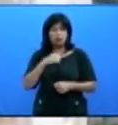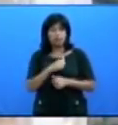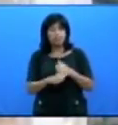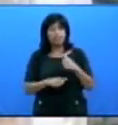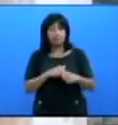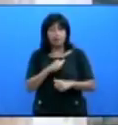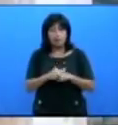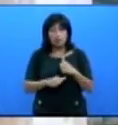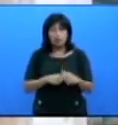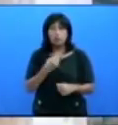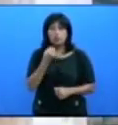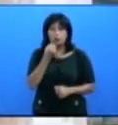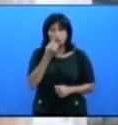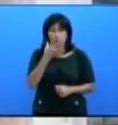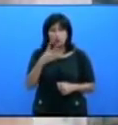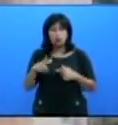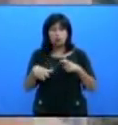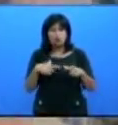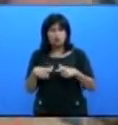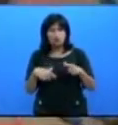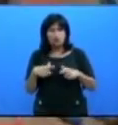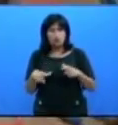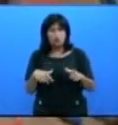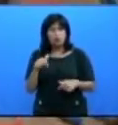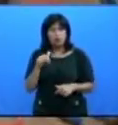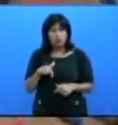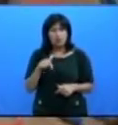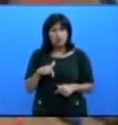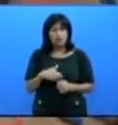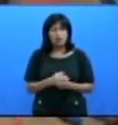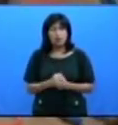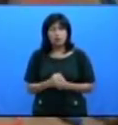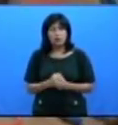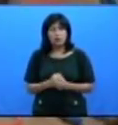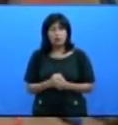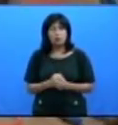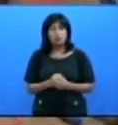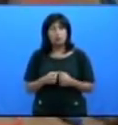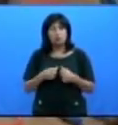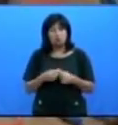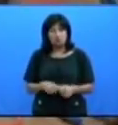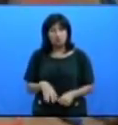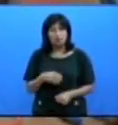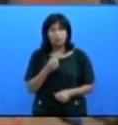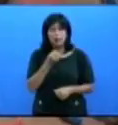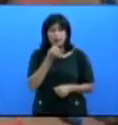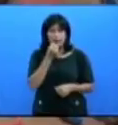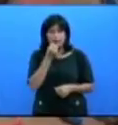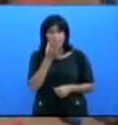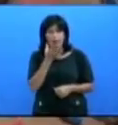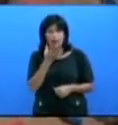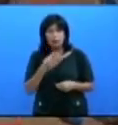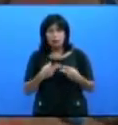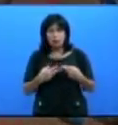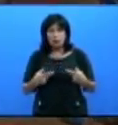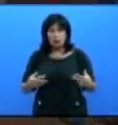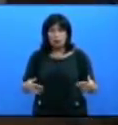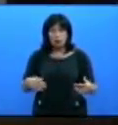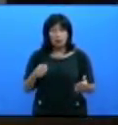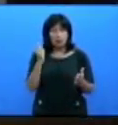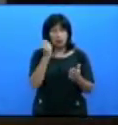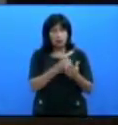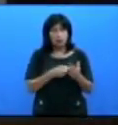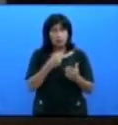já estão trabalhando nessa composição dos dois prédios para poder instalar todo